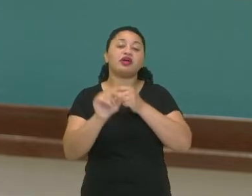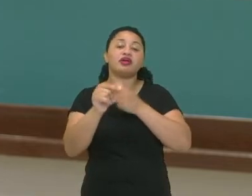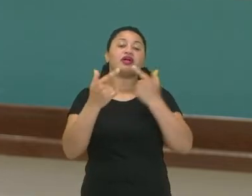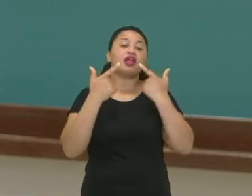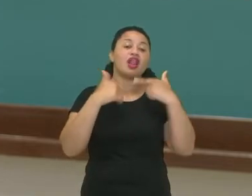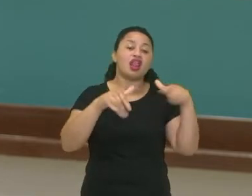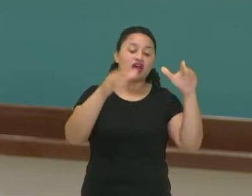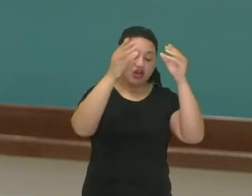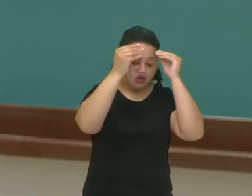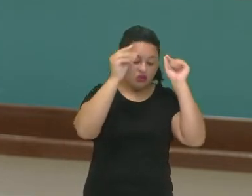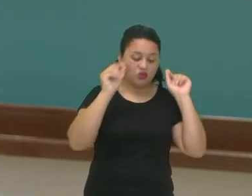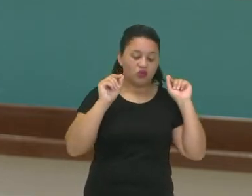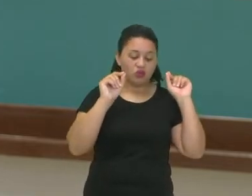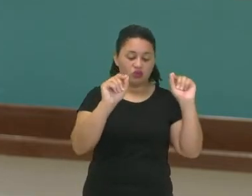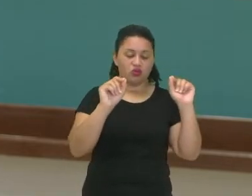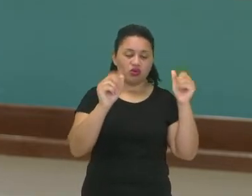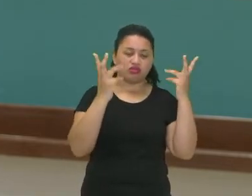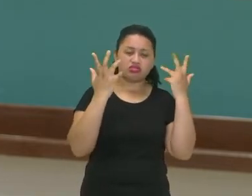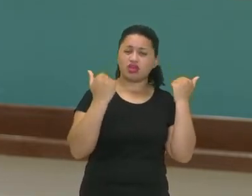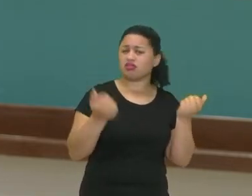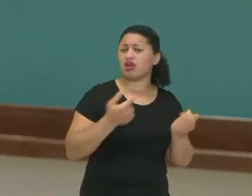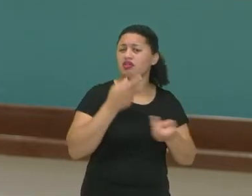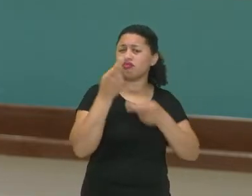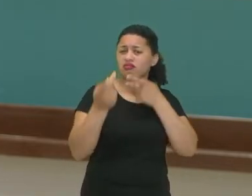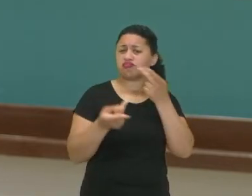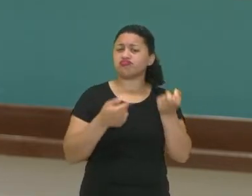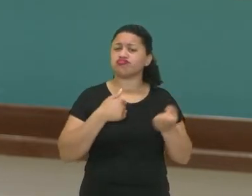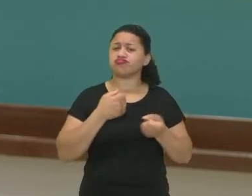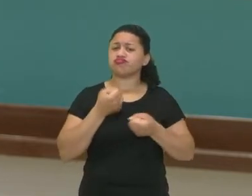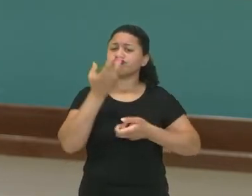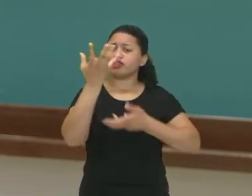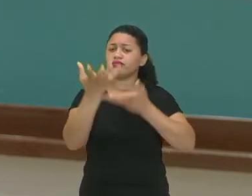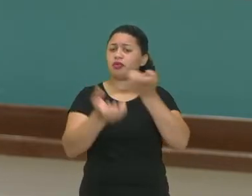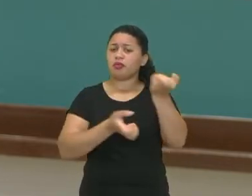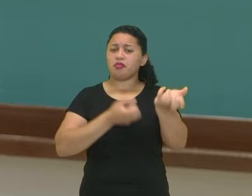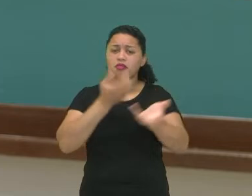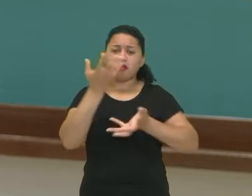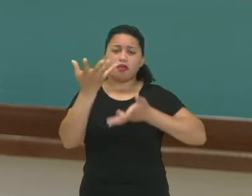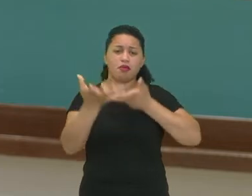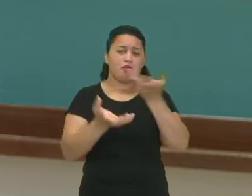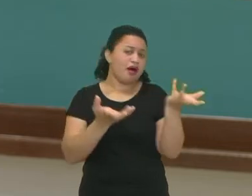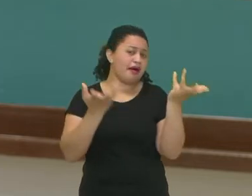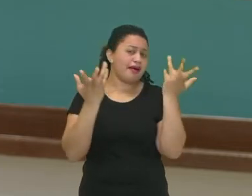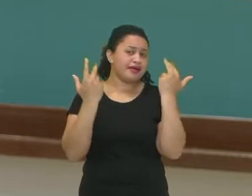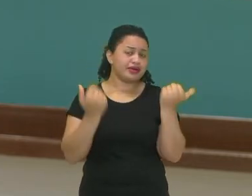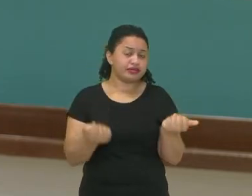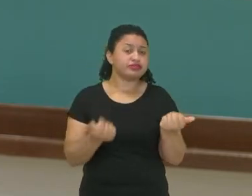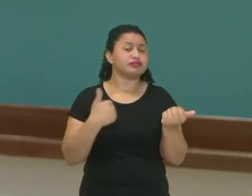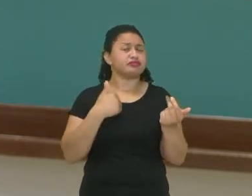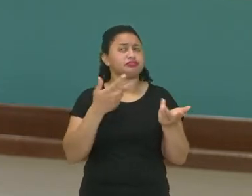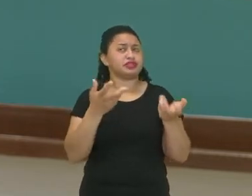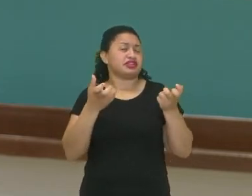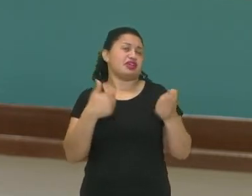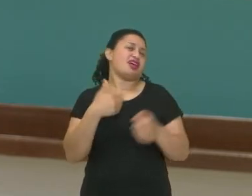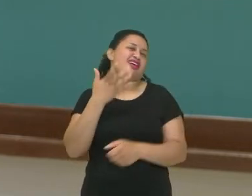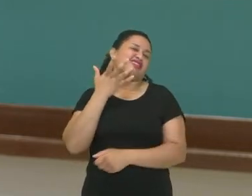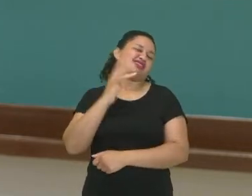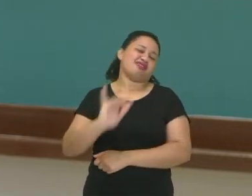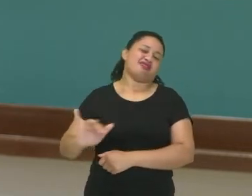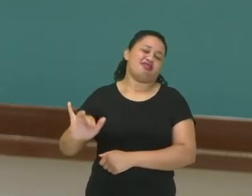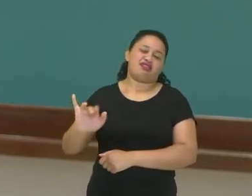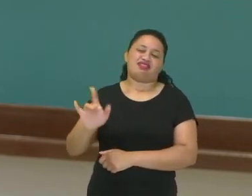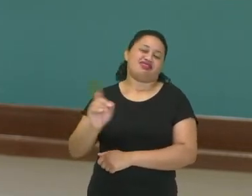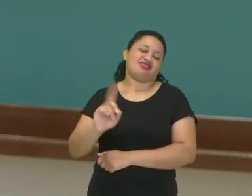linguagem mais natural, mais solta. E você veja o tom irônico ali, as crianças não são